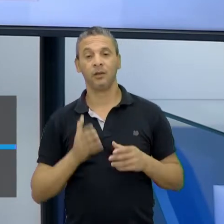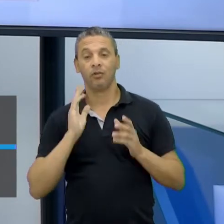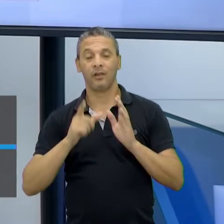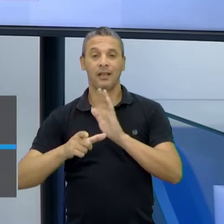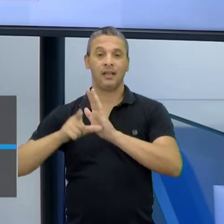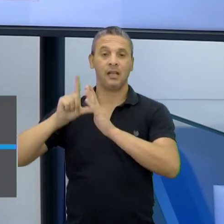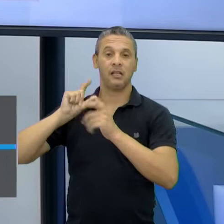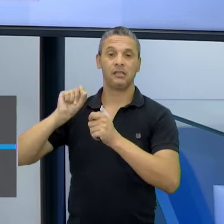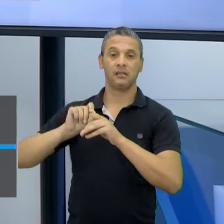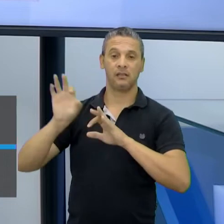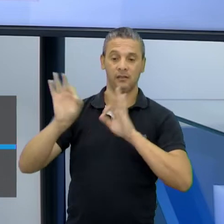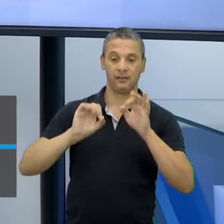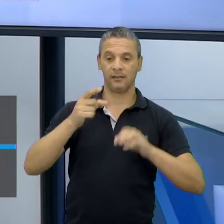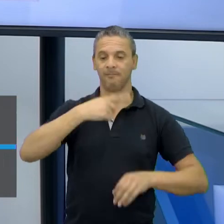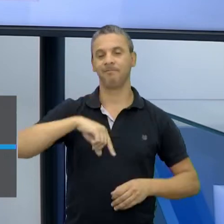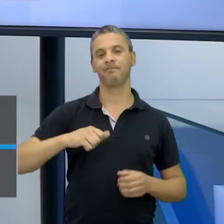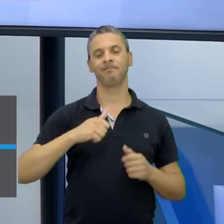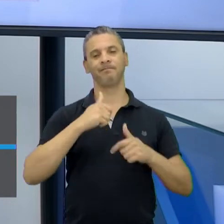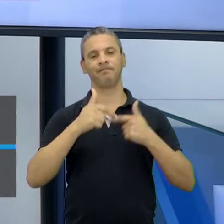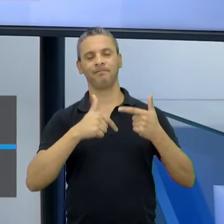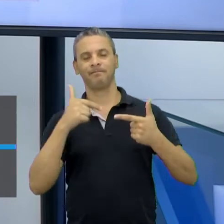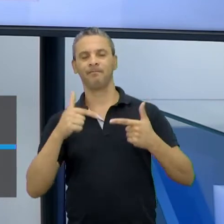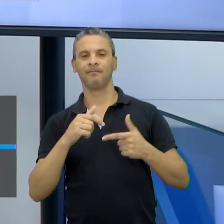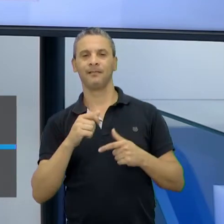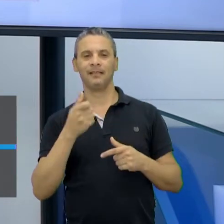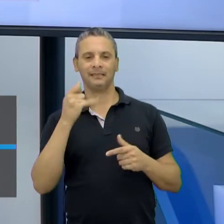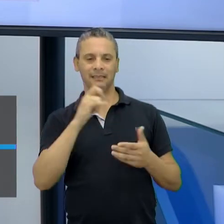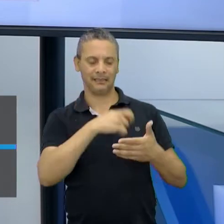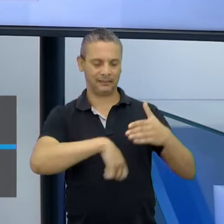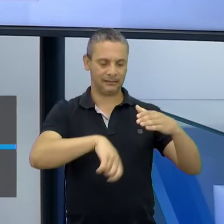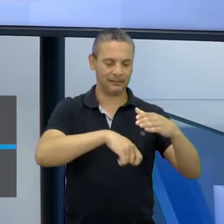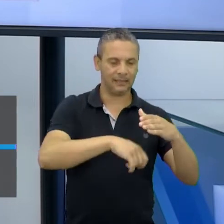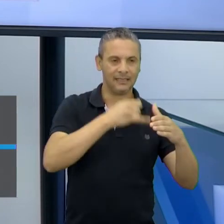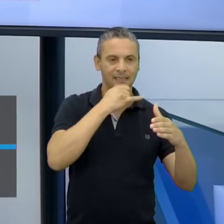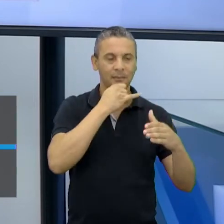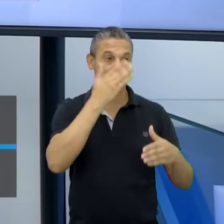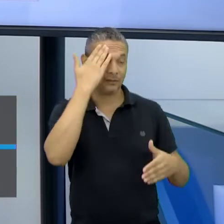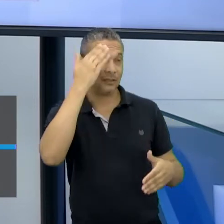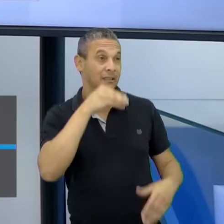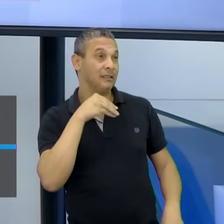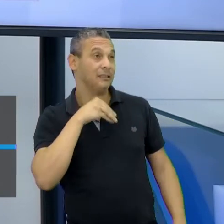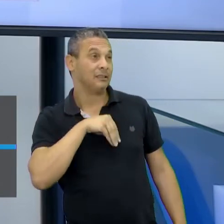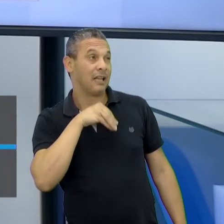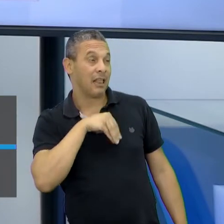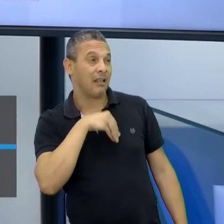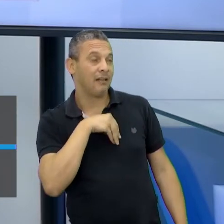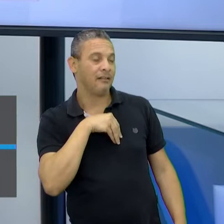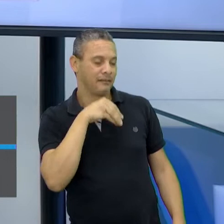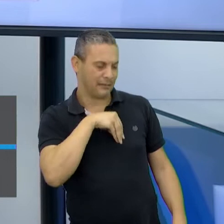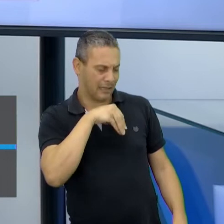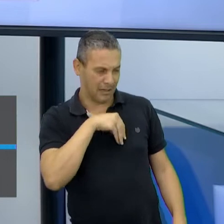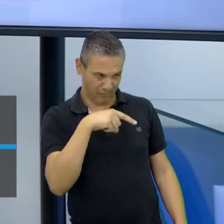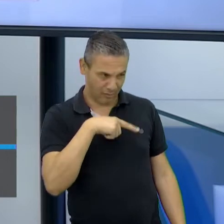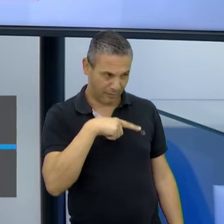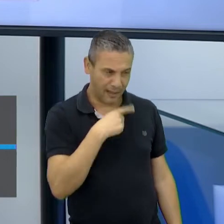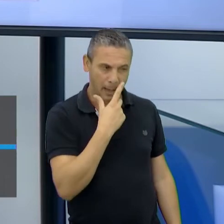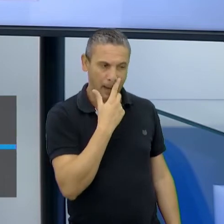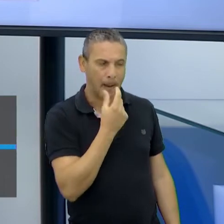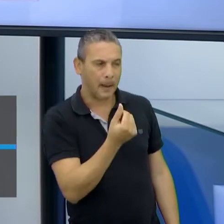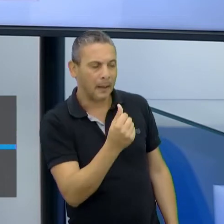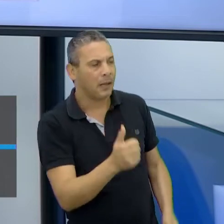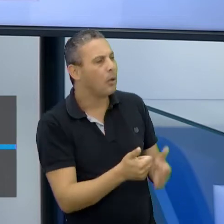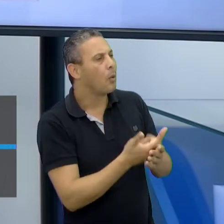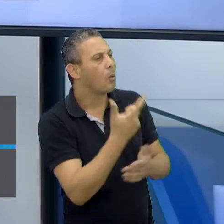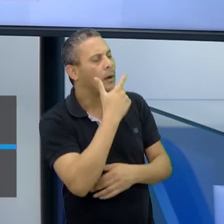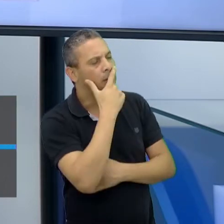aulas passadas um exercício aí, se eu tivesse uma receita, se eu tivesse um salário, uma renda aí de R$1.000, e aí a gente vai